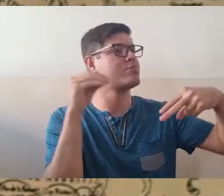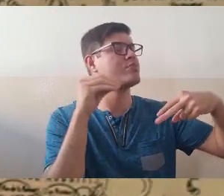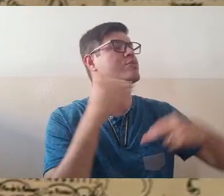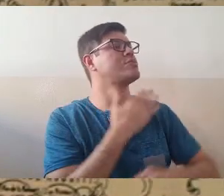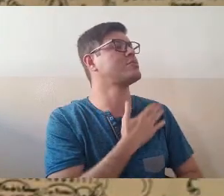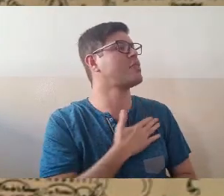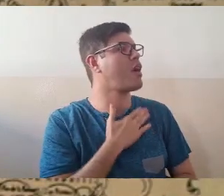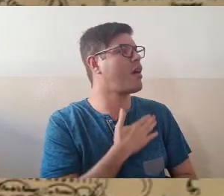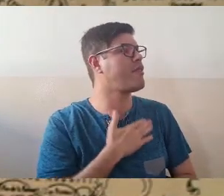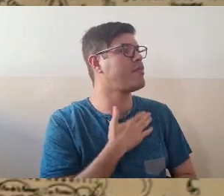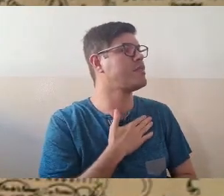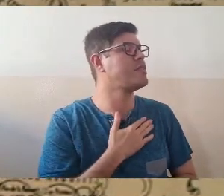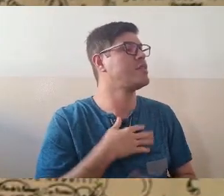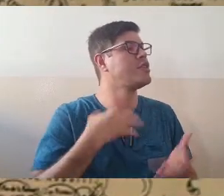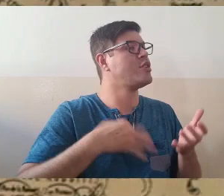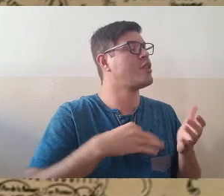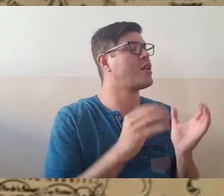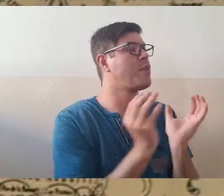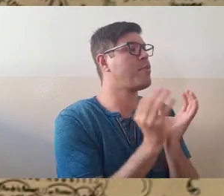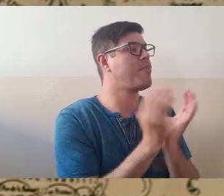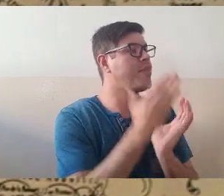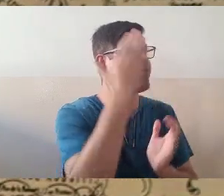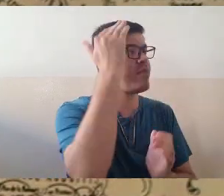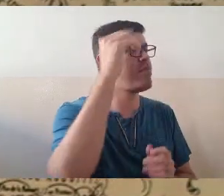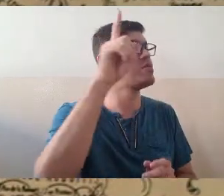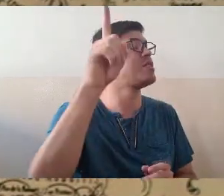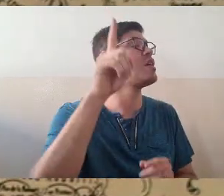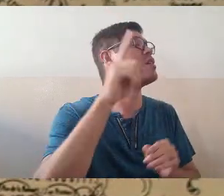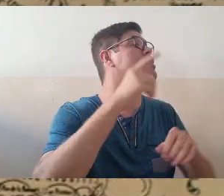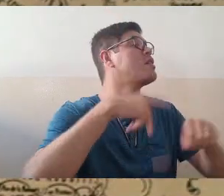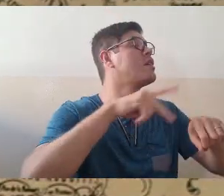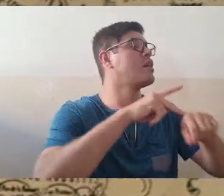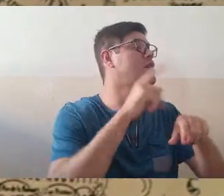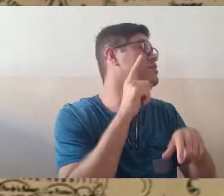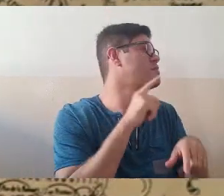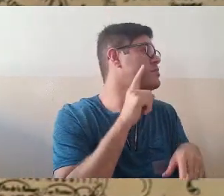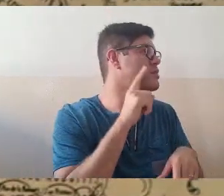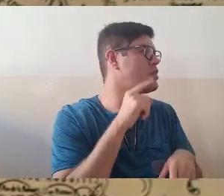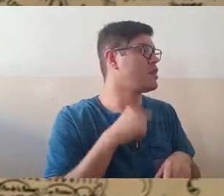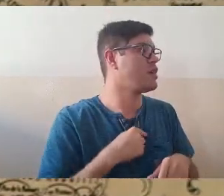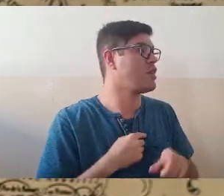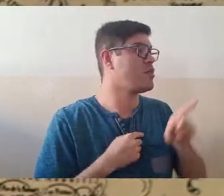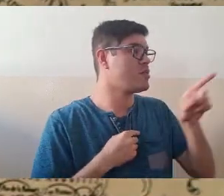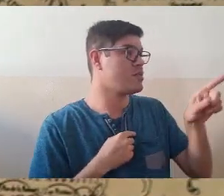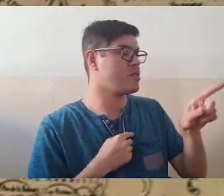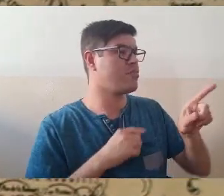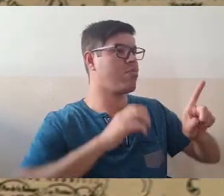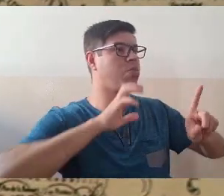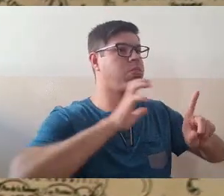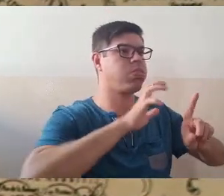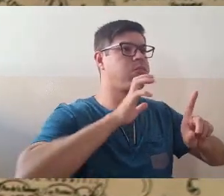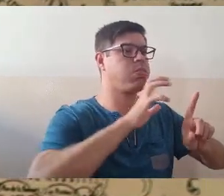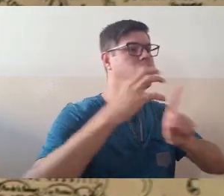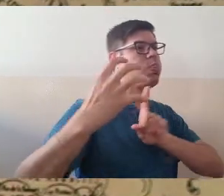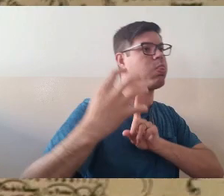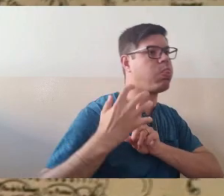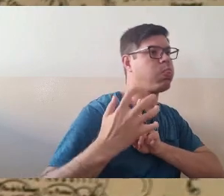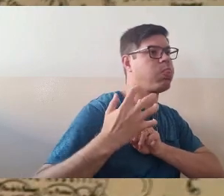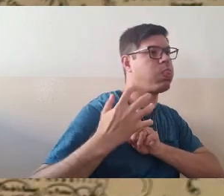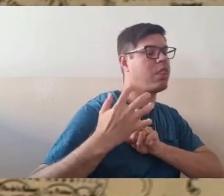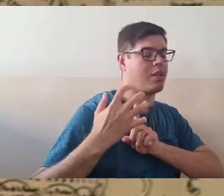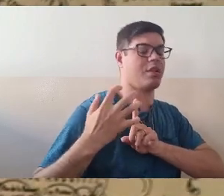É. me lembro disso. Você veja como a gente marca, né? Então, de certa maneira, você foi sendo influenciado e a arte se